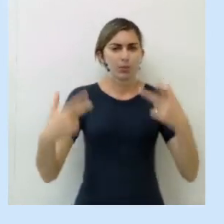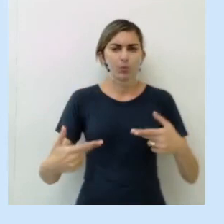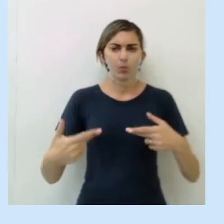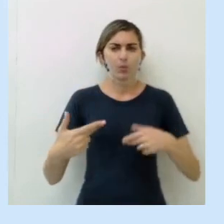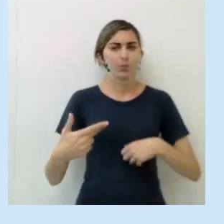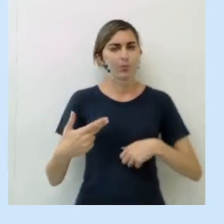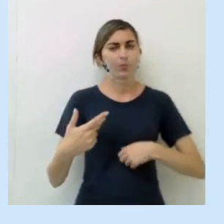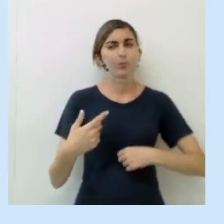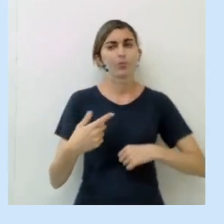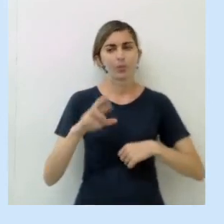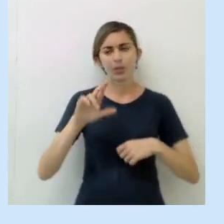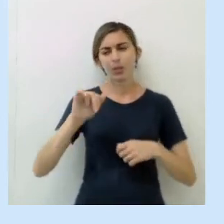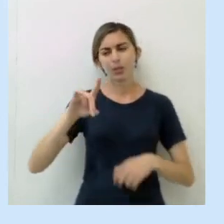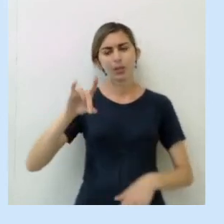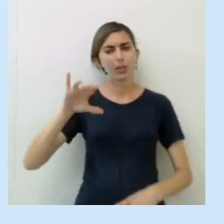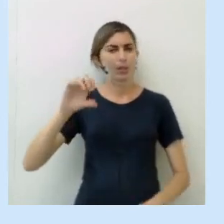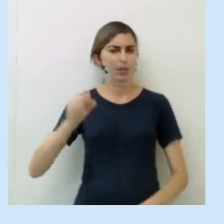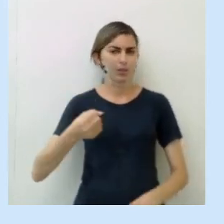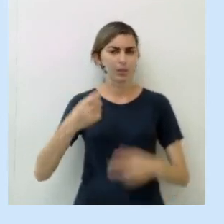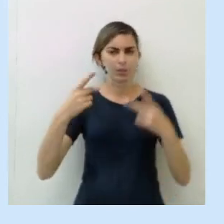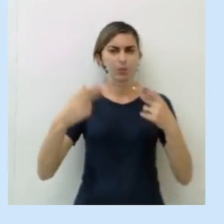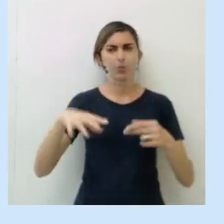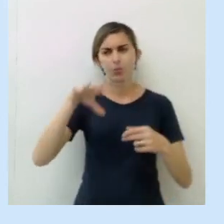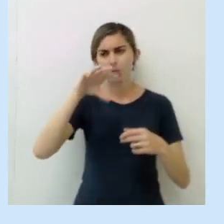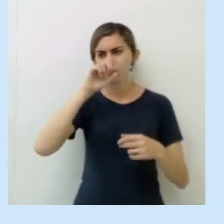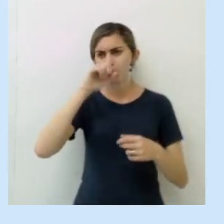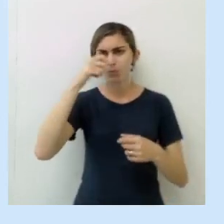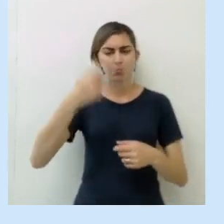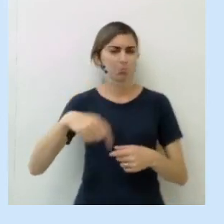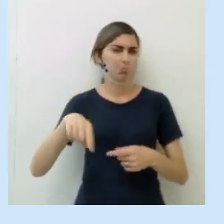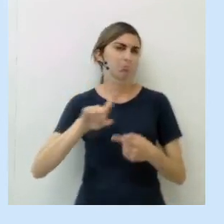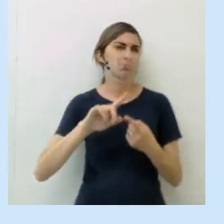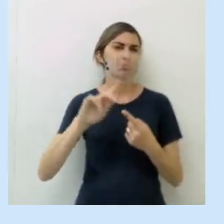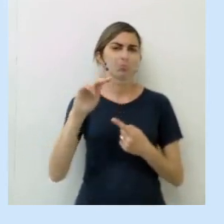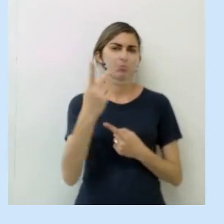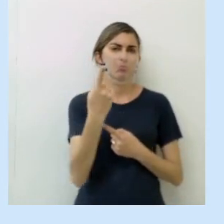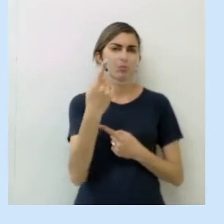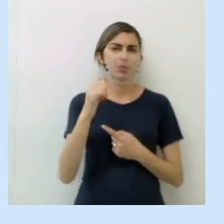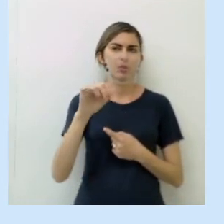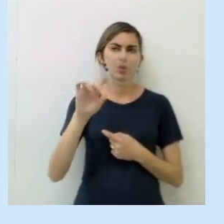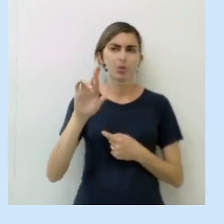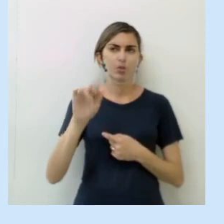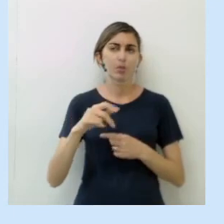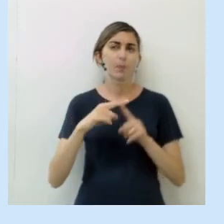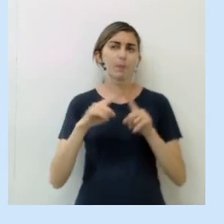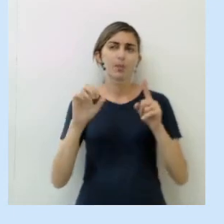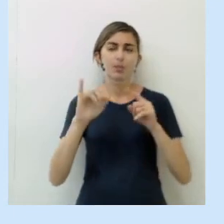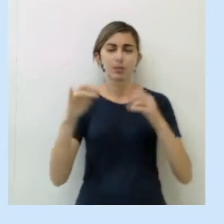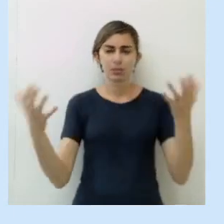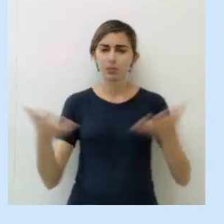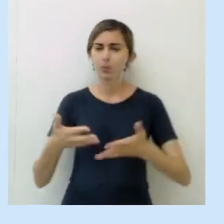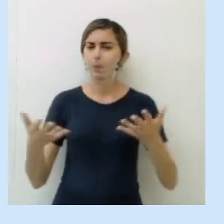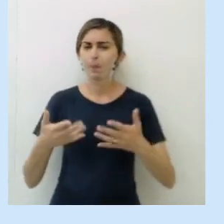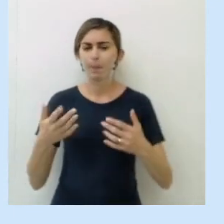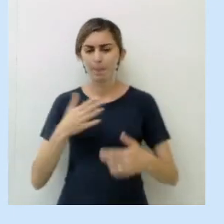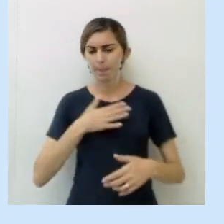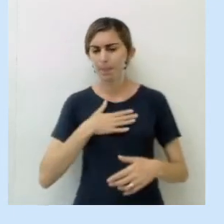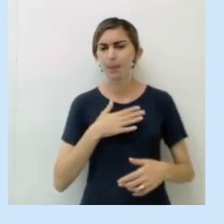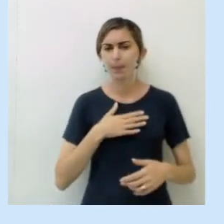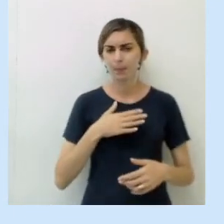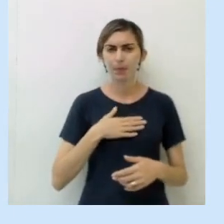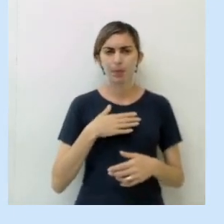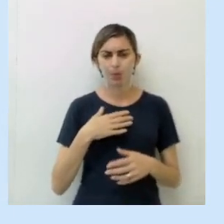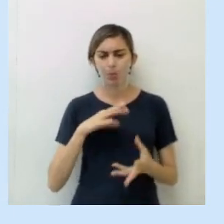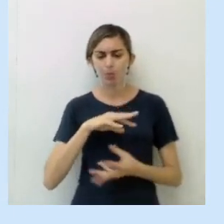isso? Radicais iguais, hidrogênio não é muito importante na história. Mas se agora o